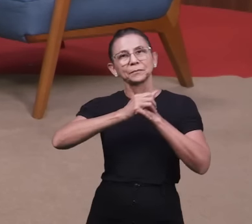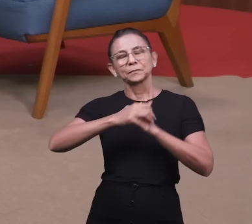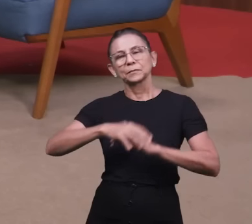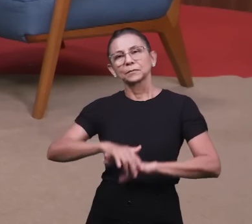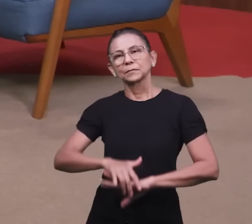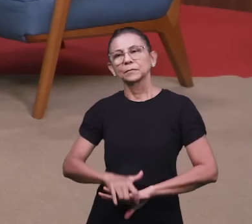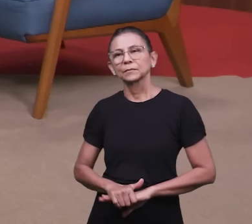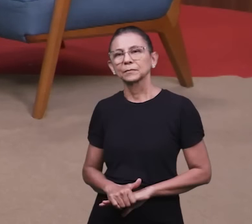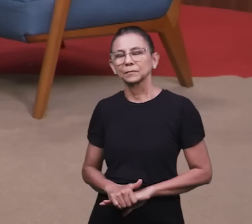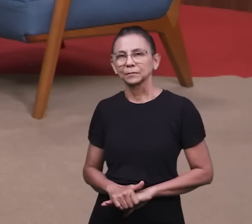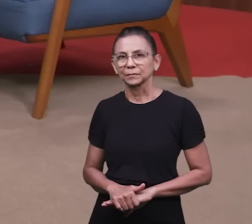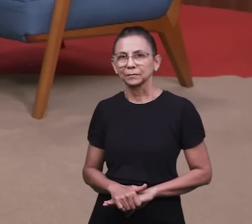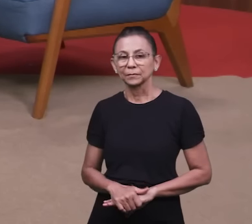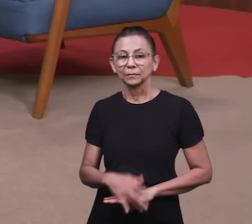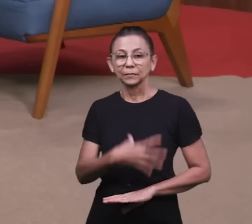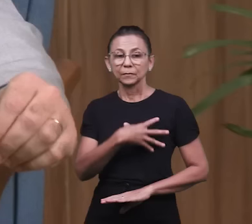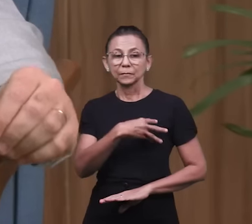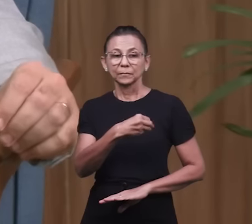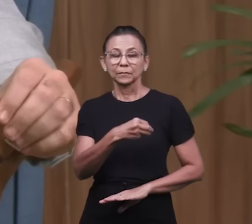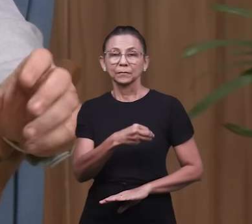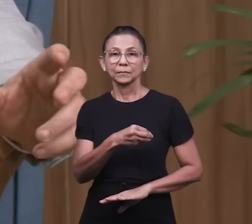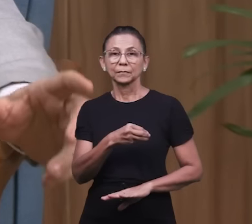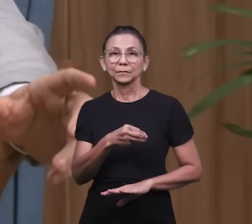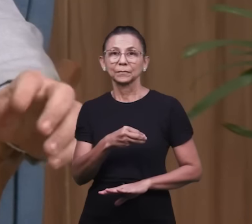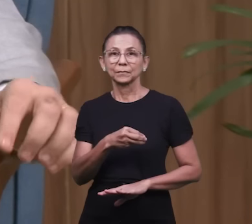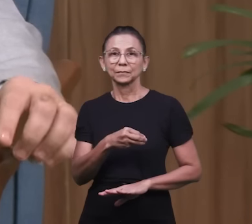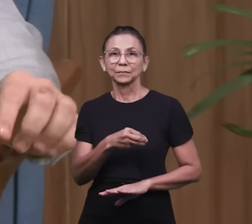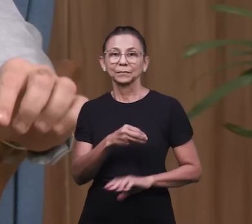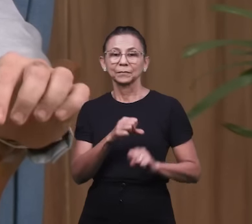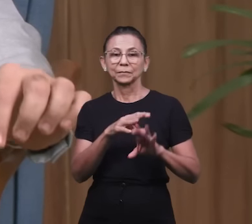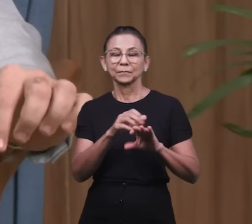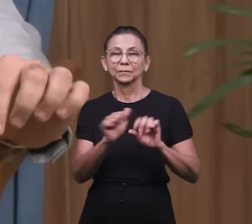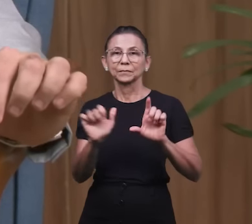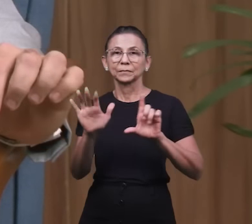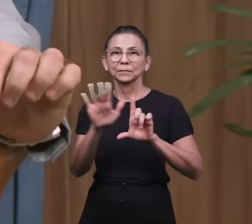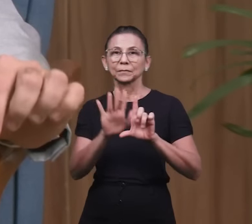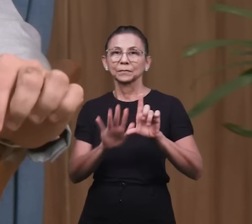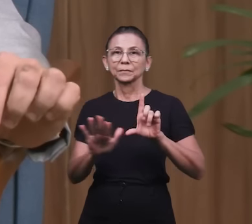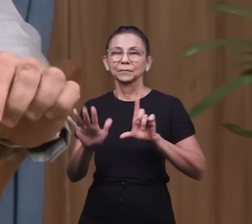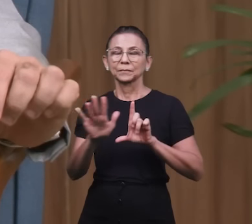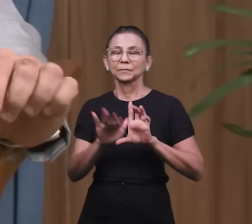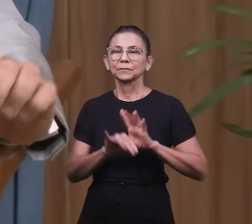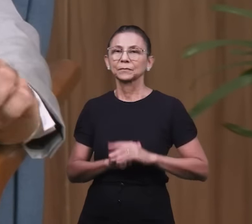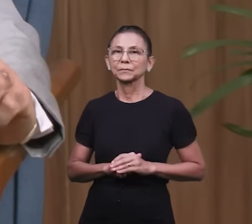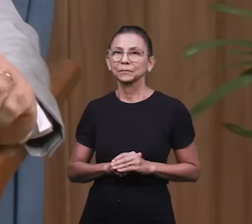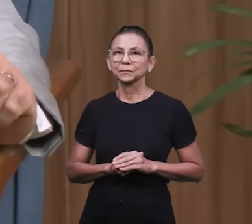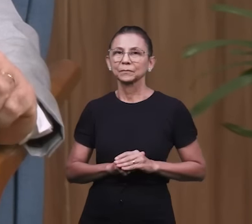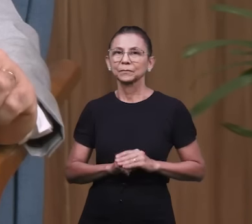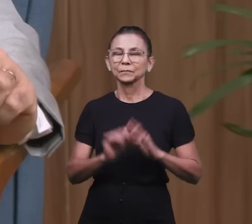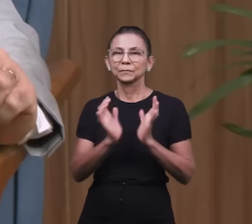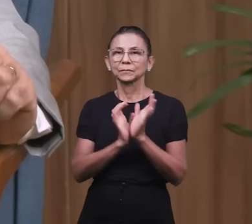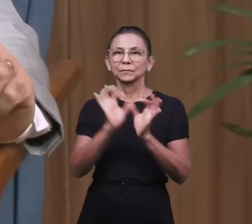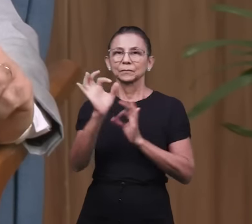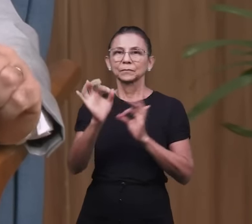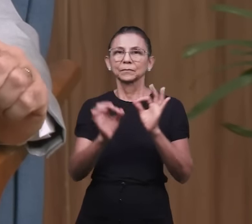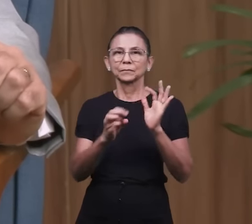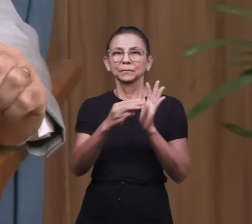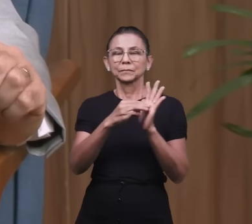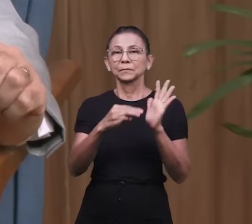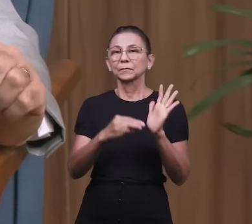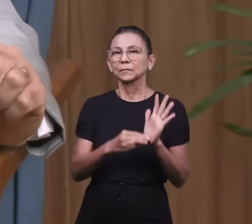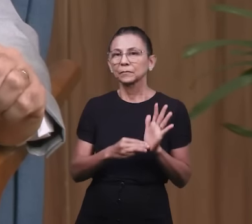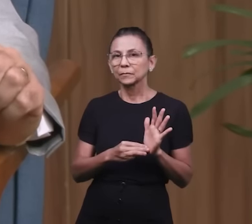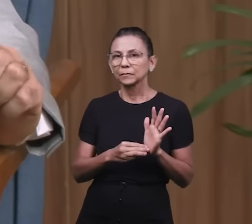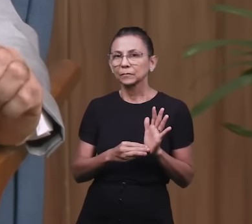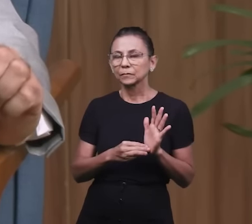e a todos amém a educação dos filhos na era digital Esse é o tema que o grupo de organização